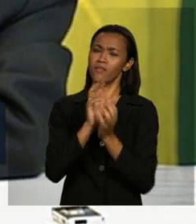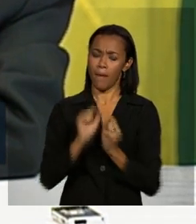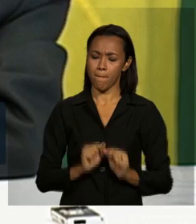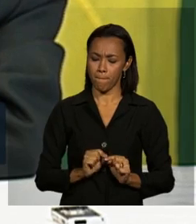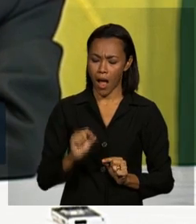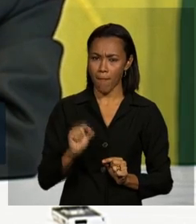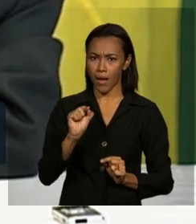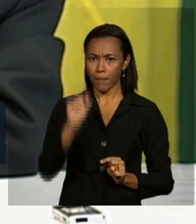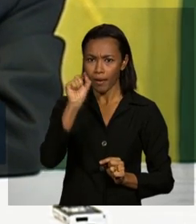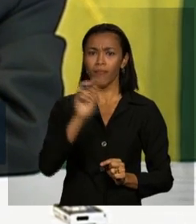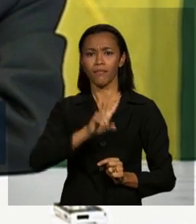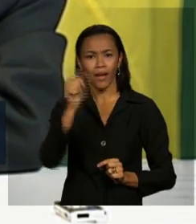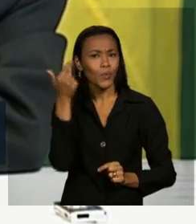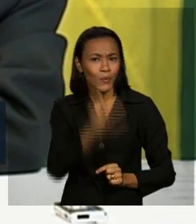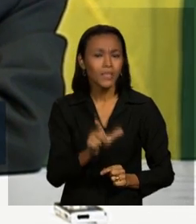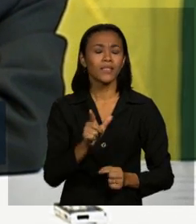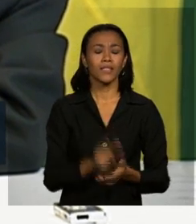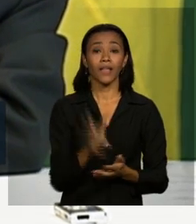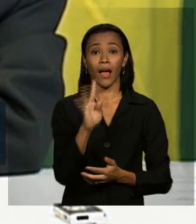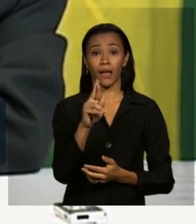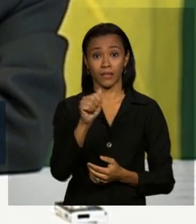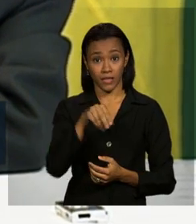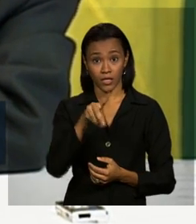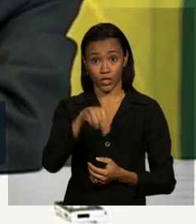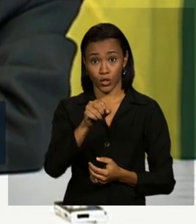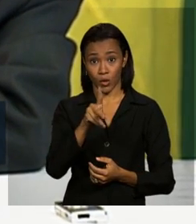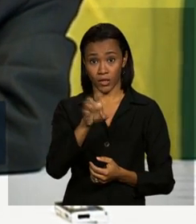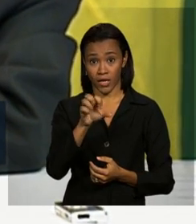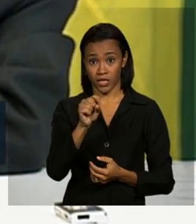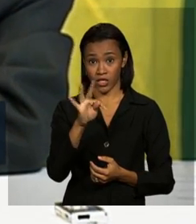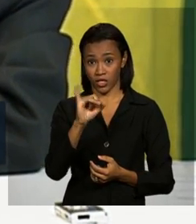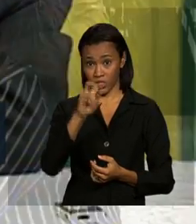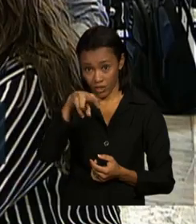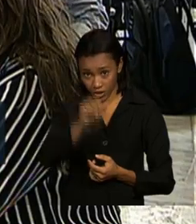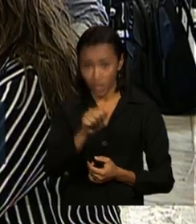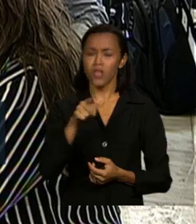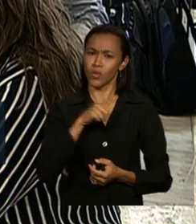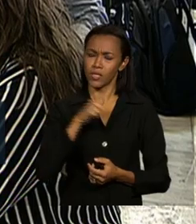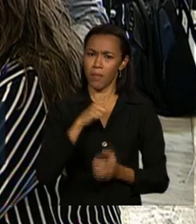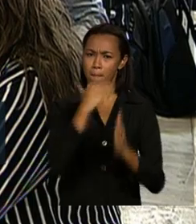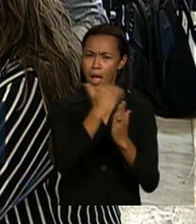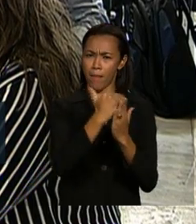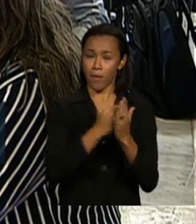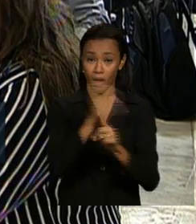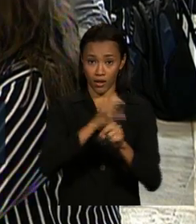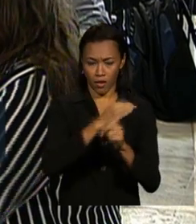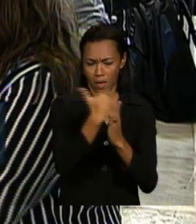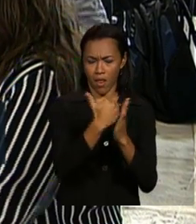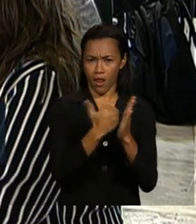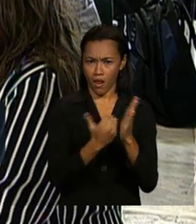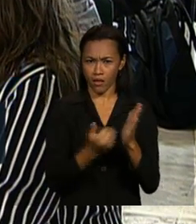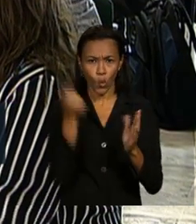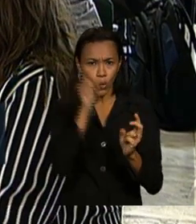das pontas da ferrovia Transnordestina significa que nós estamos por tabela atingindo com